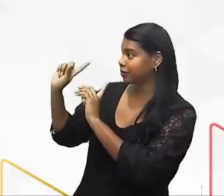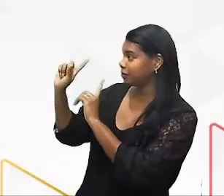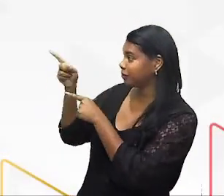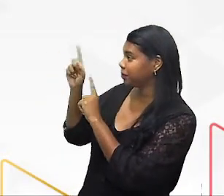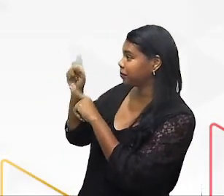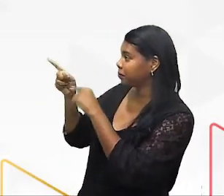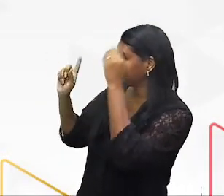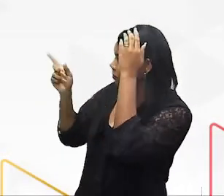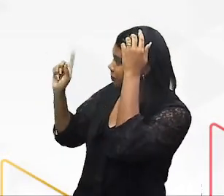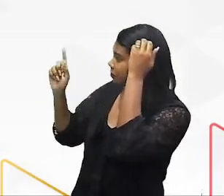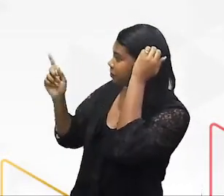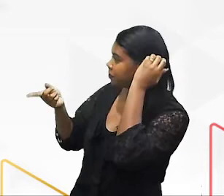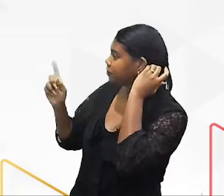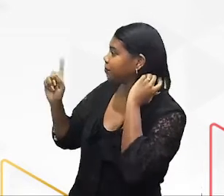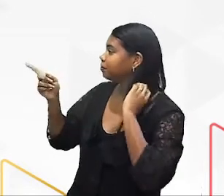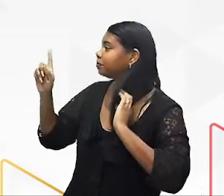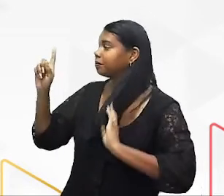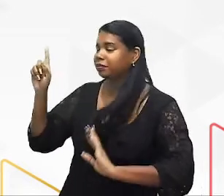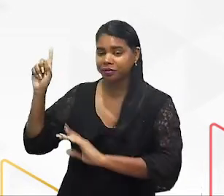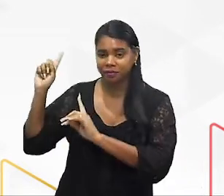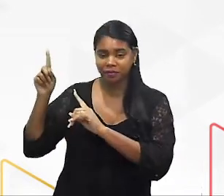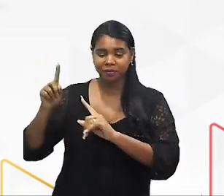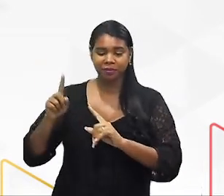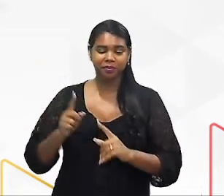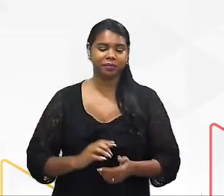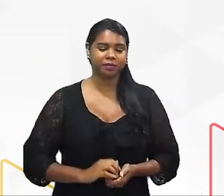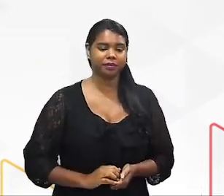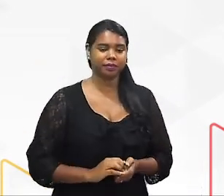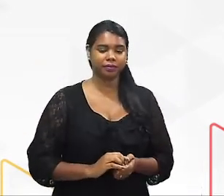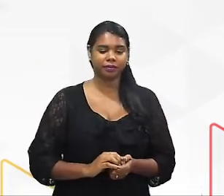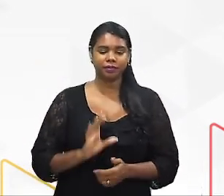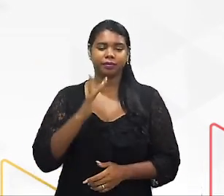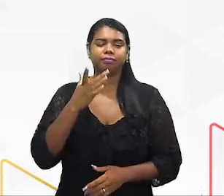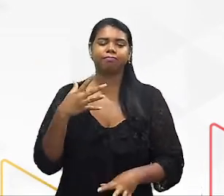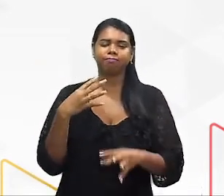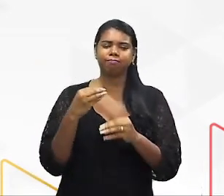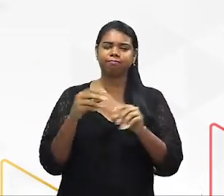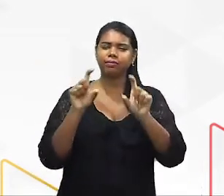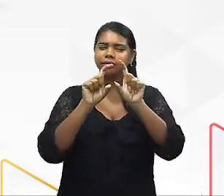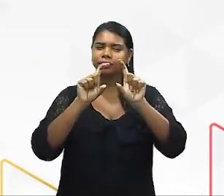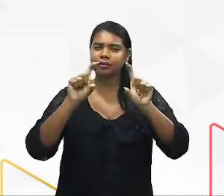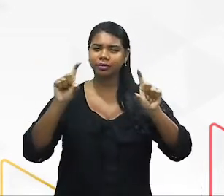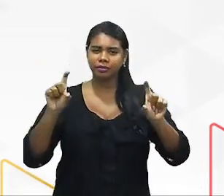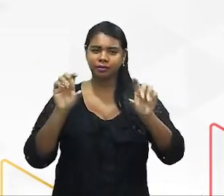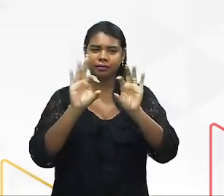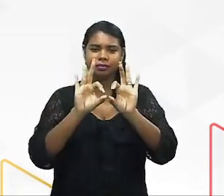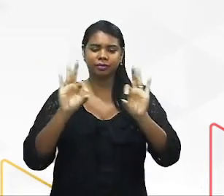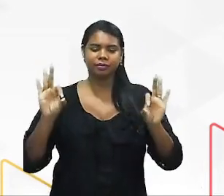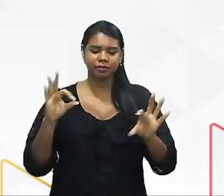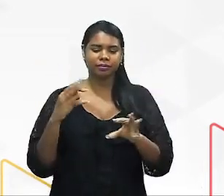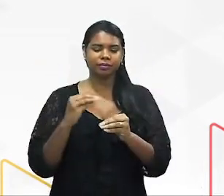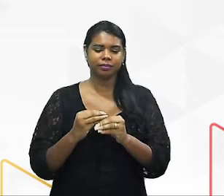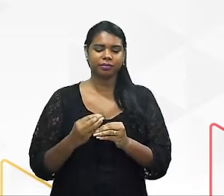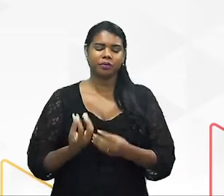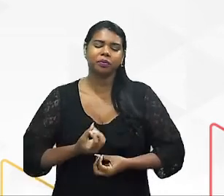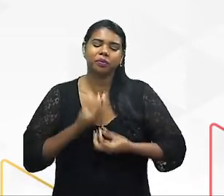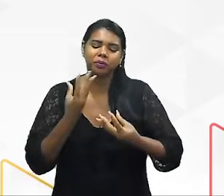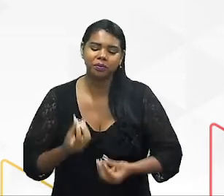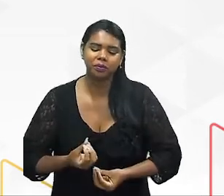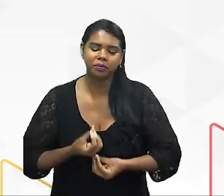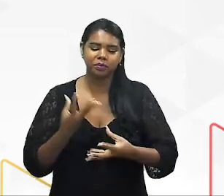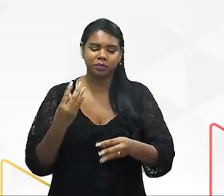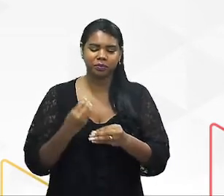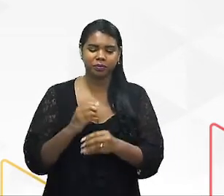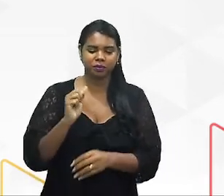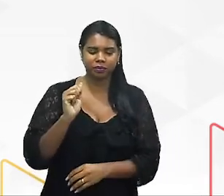só, e esse primeiro slide ele é uma provocação, tá certo? É uma frase aí do Pablo Neruda, né, que é um poeta